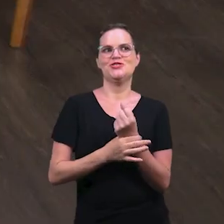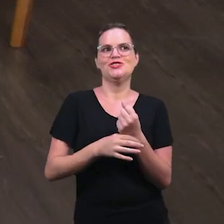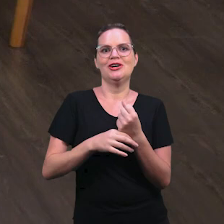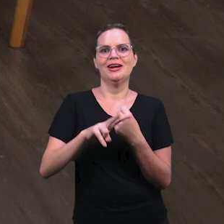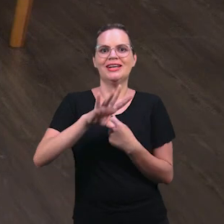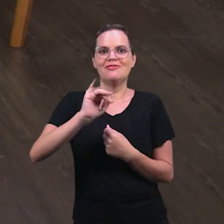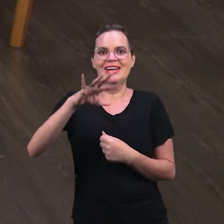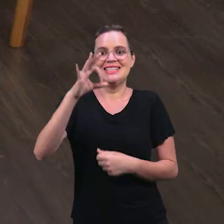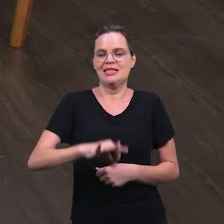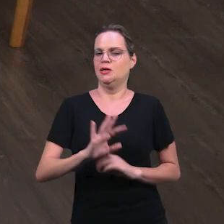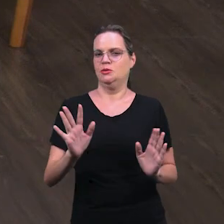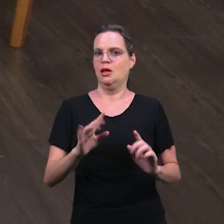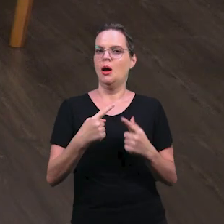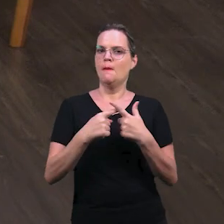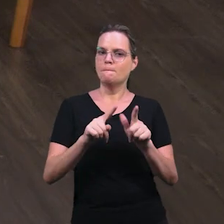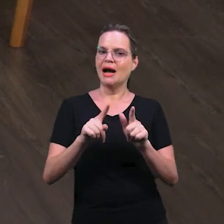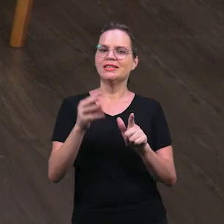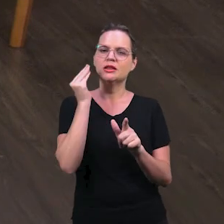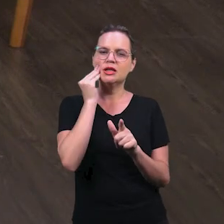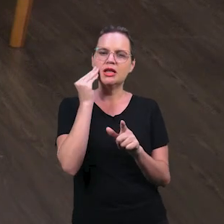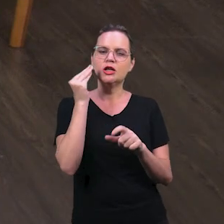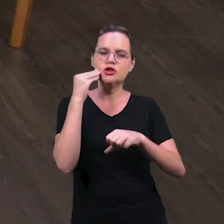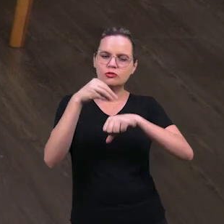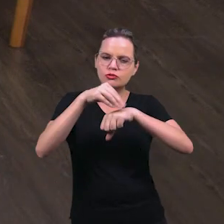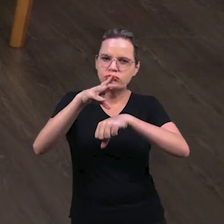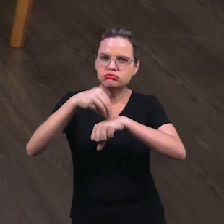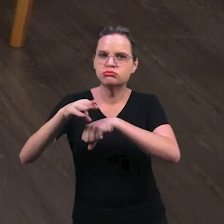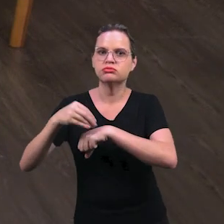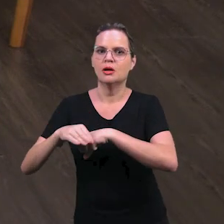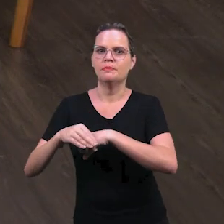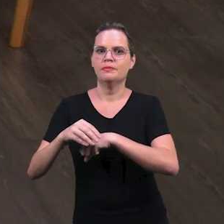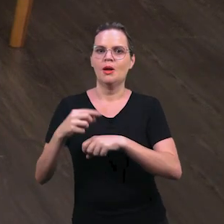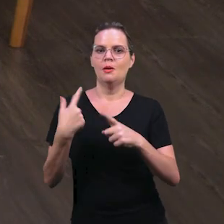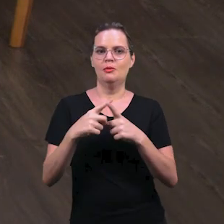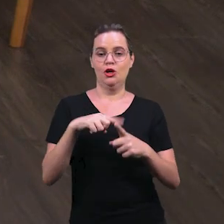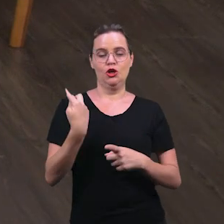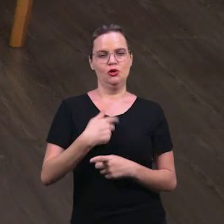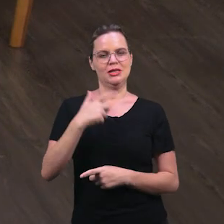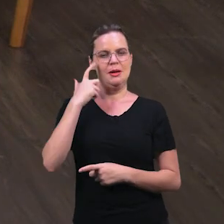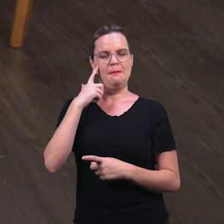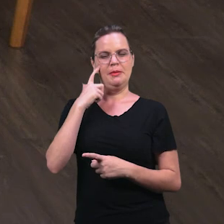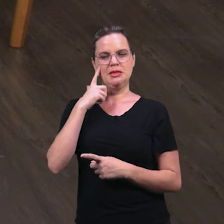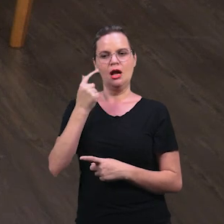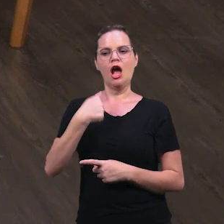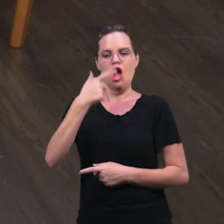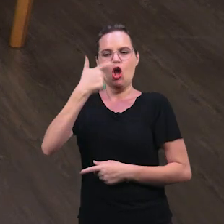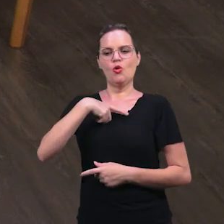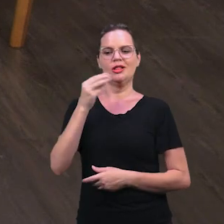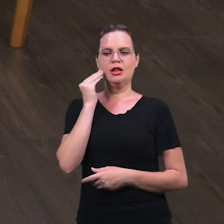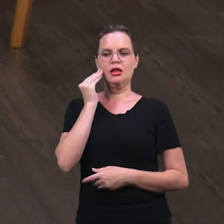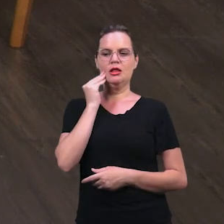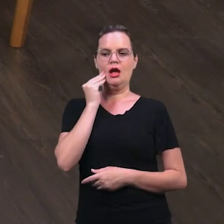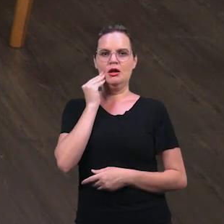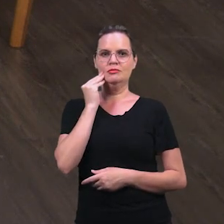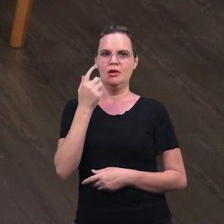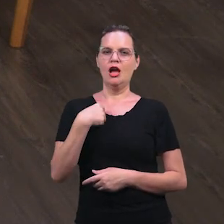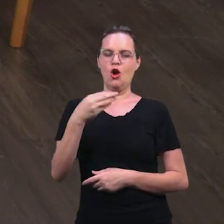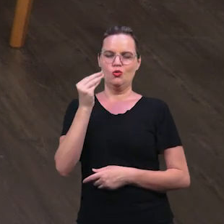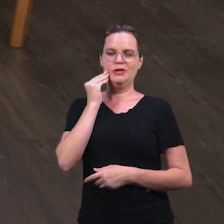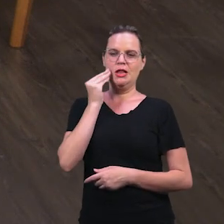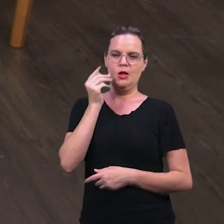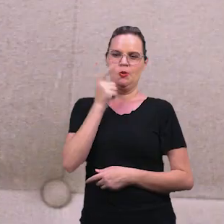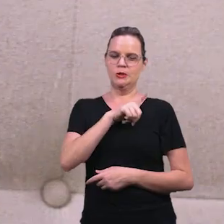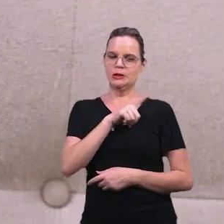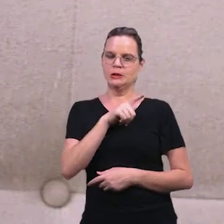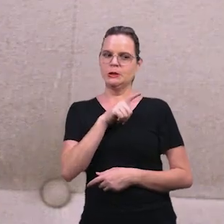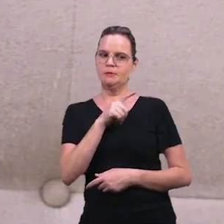É sempre uma tentativa. E assim, a gente, pelo menos, nós temos assim, eu fiz, né? Não errei, eu